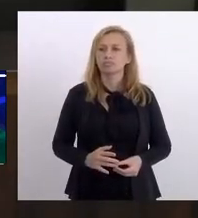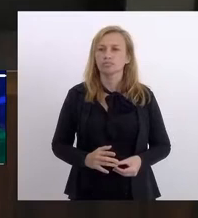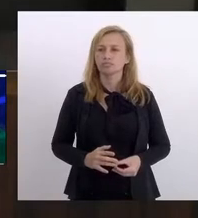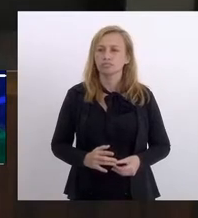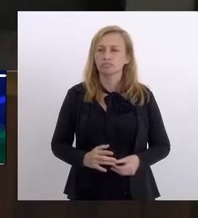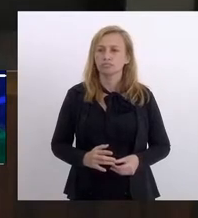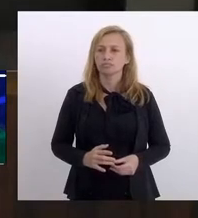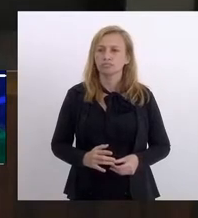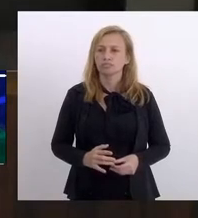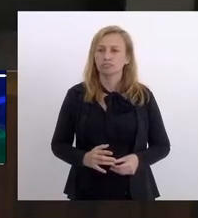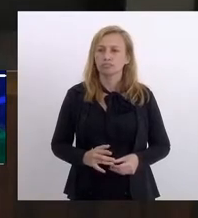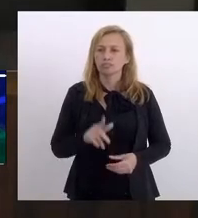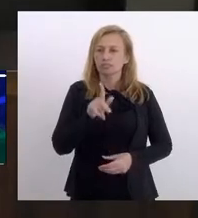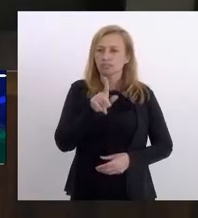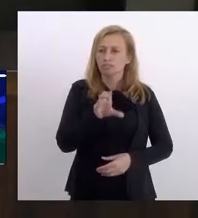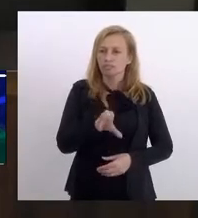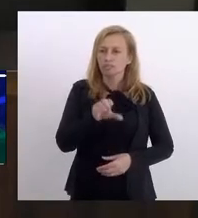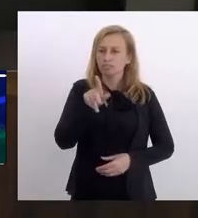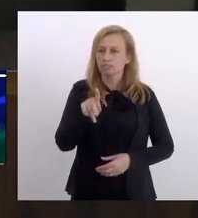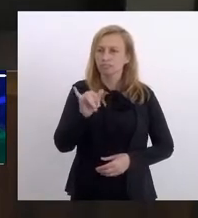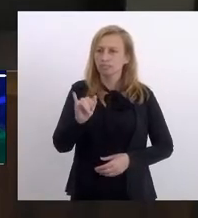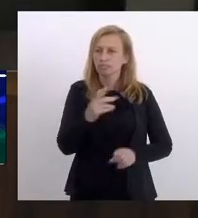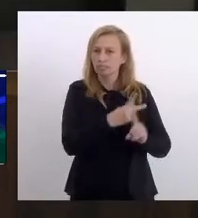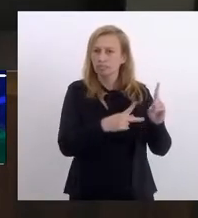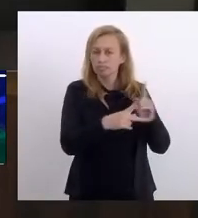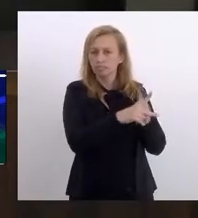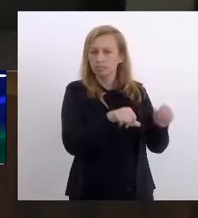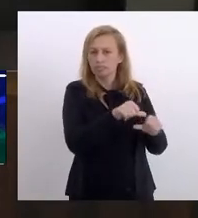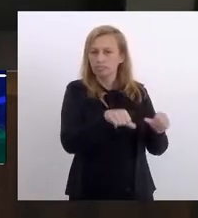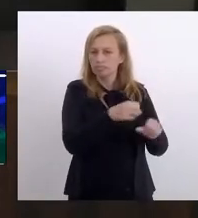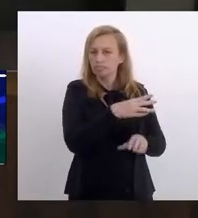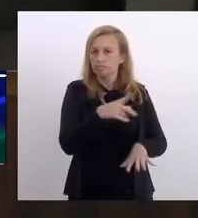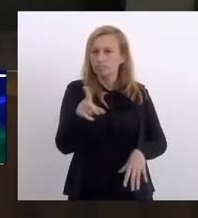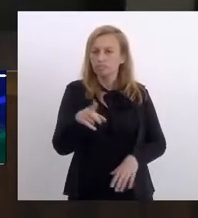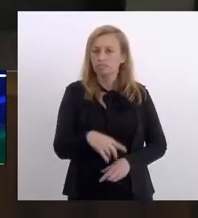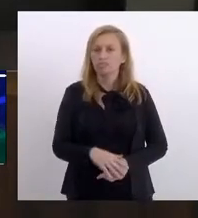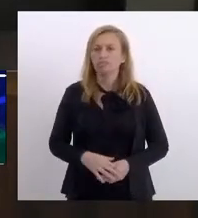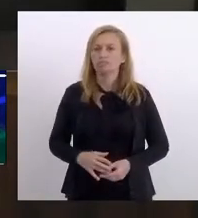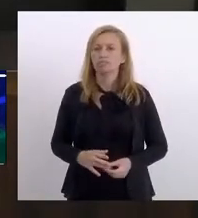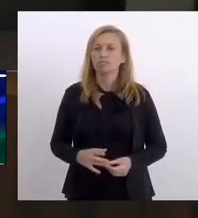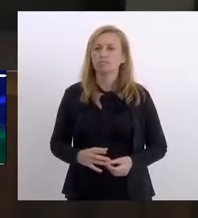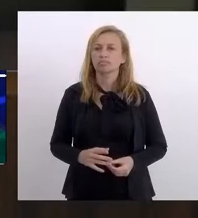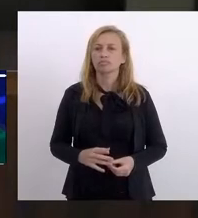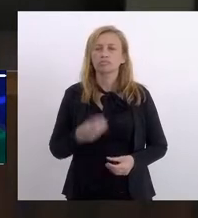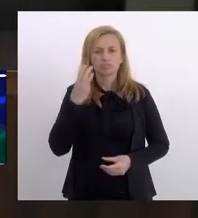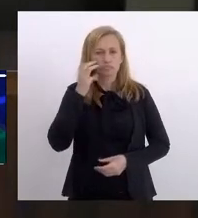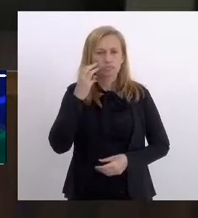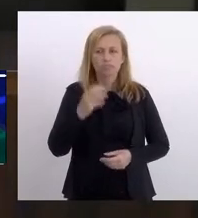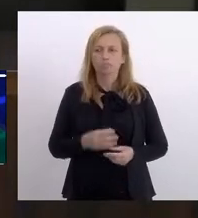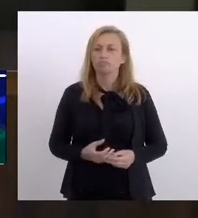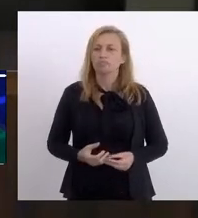Para discutir CPI da reforma da Previdência? Valdec.